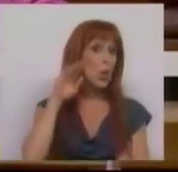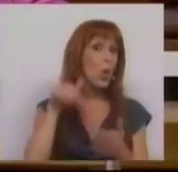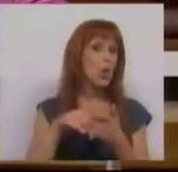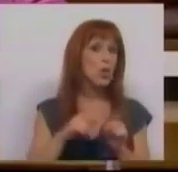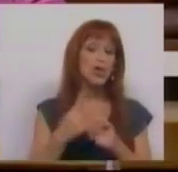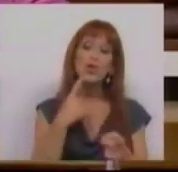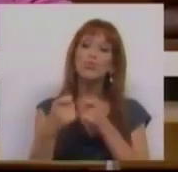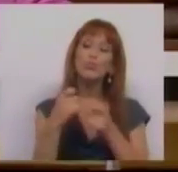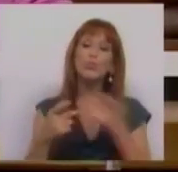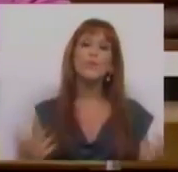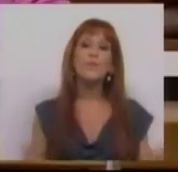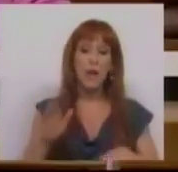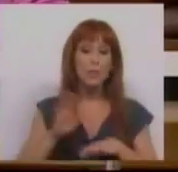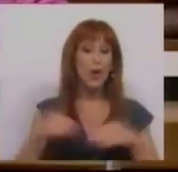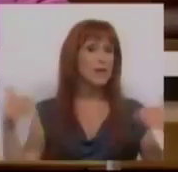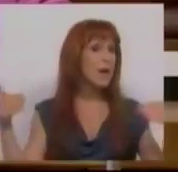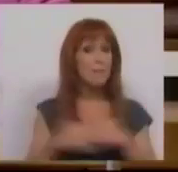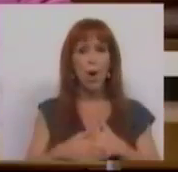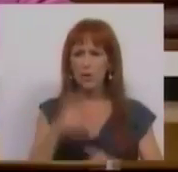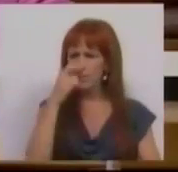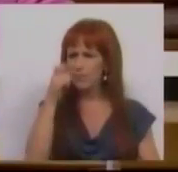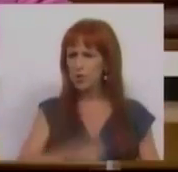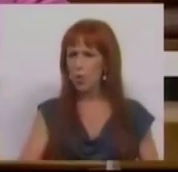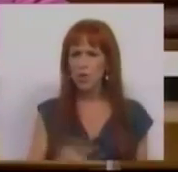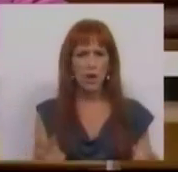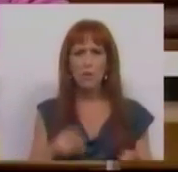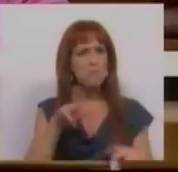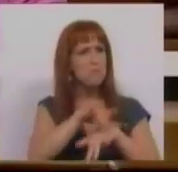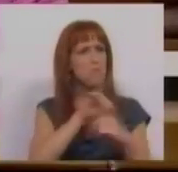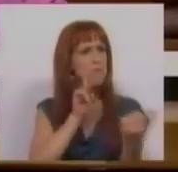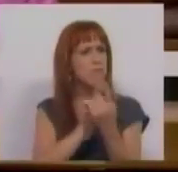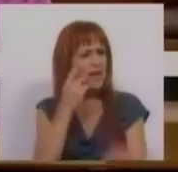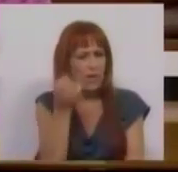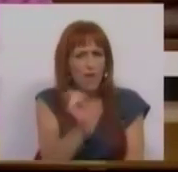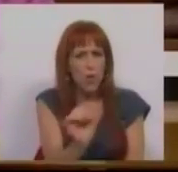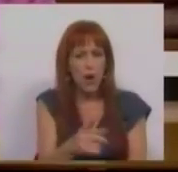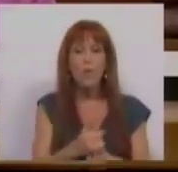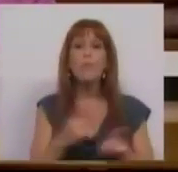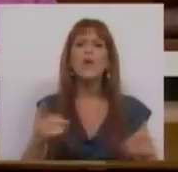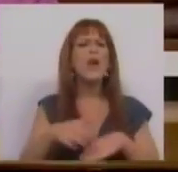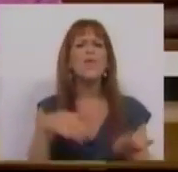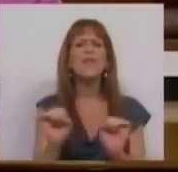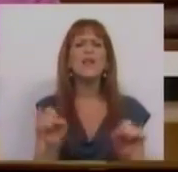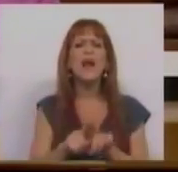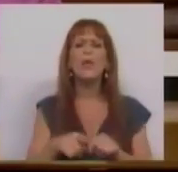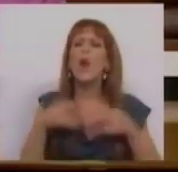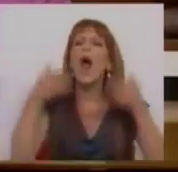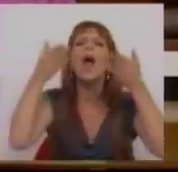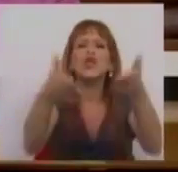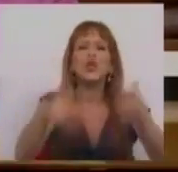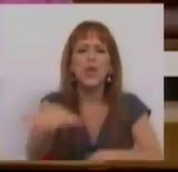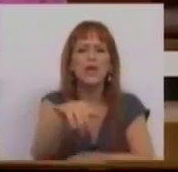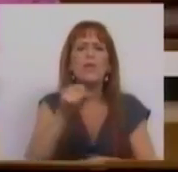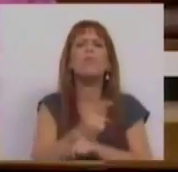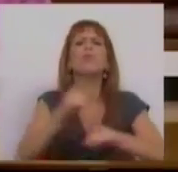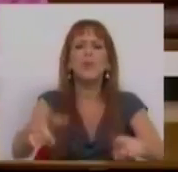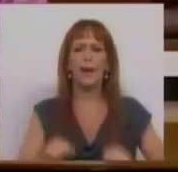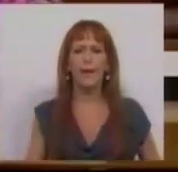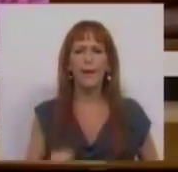conclusões dos inquéritos sobre a morte de cidadãos que não foram atendidos. Porque não fizeram nada para acudir a esta